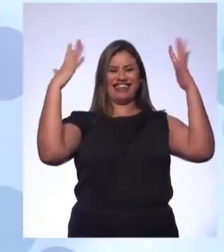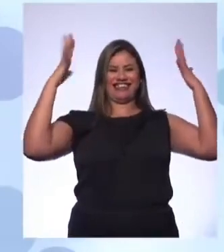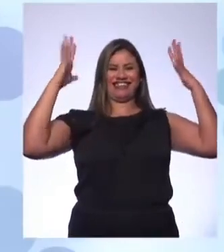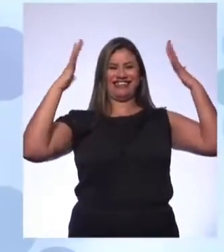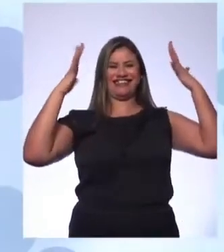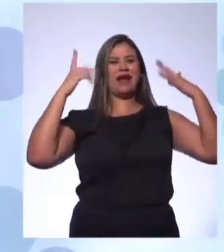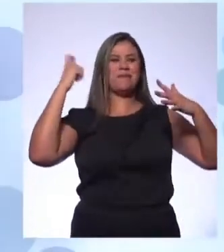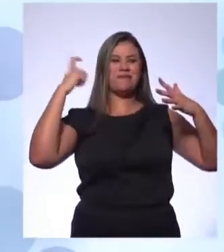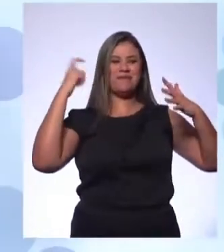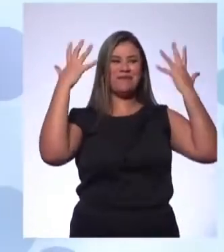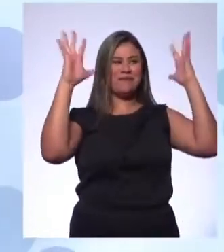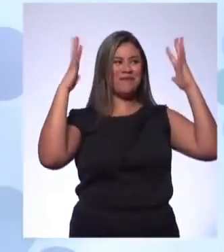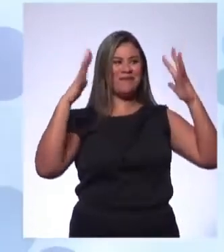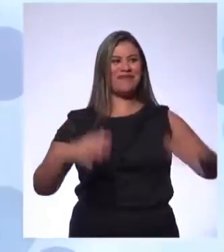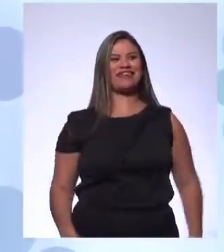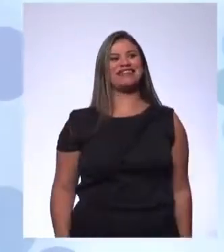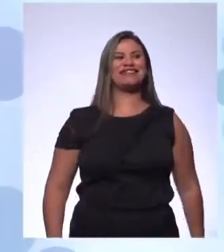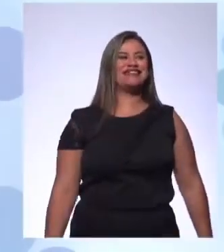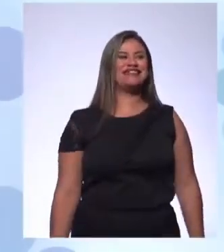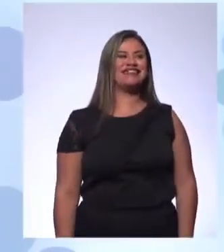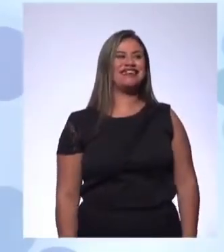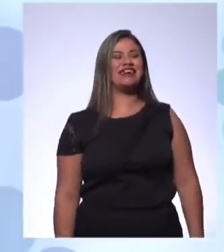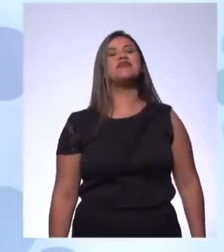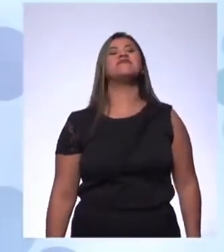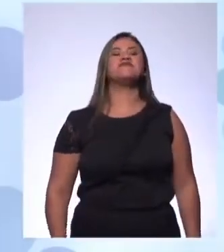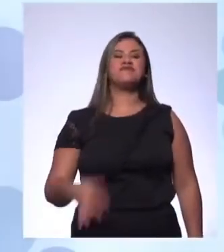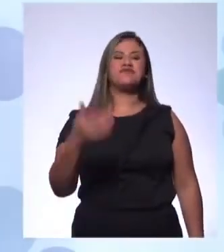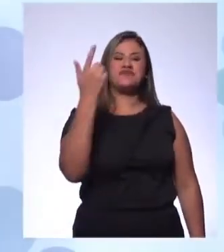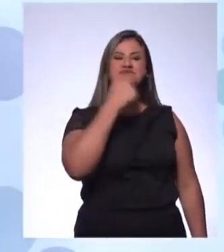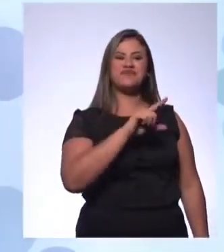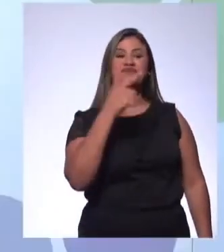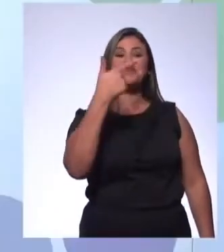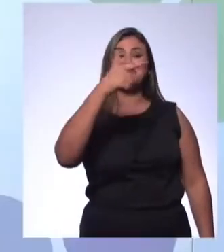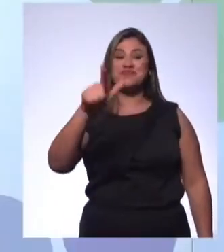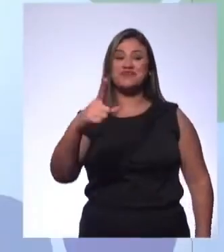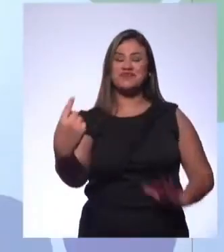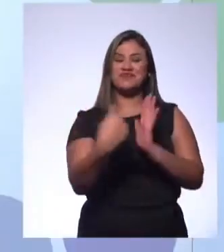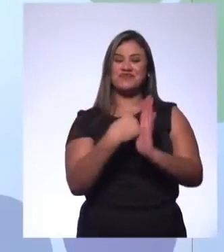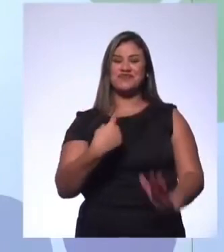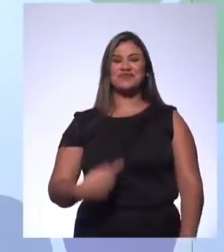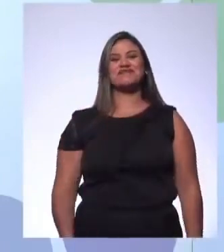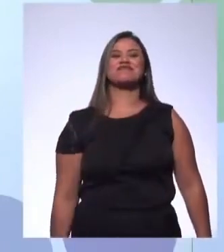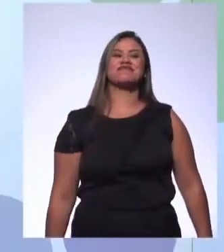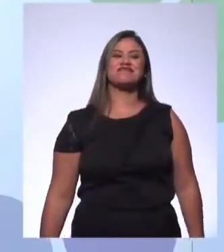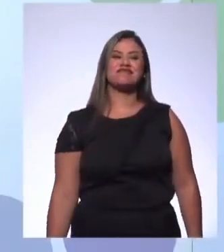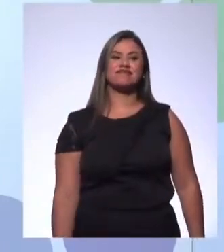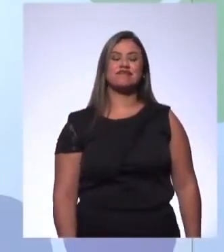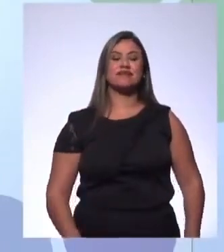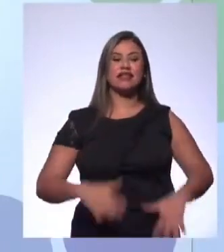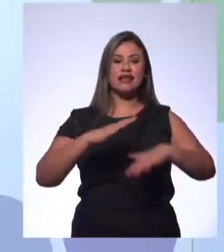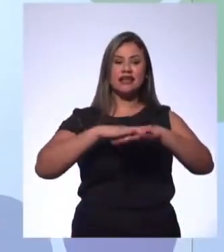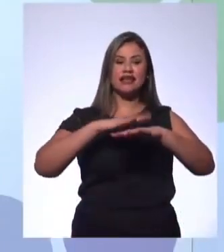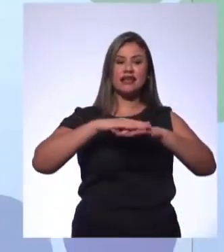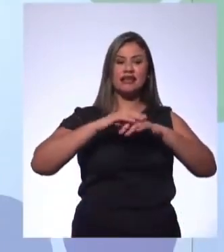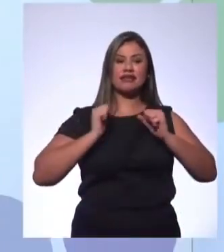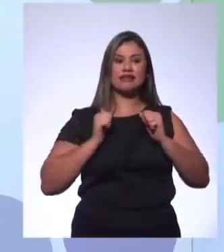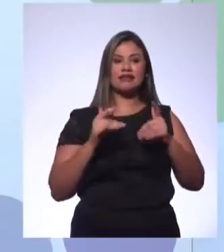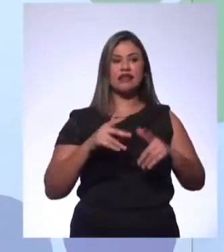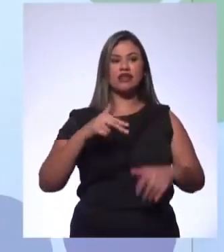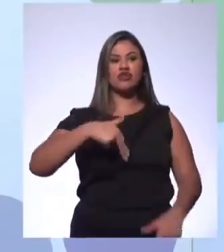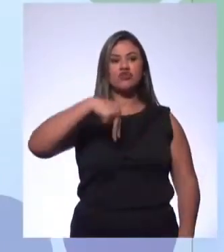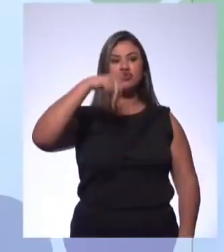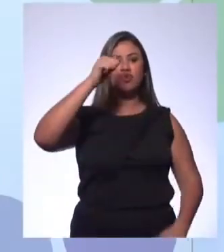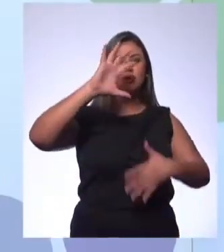Aê, gostei. Ó, 50, aqui, 50 pontos aqui. Vamos lá, então. Próxima. Ativista norte-americano